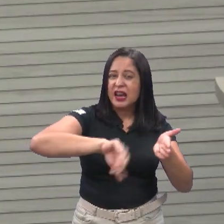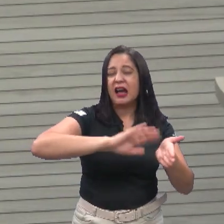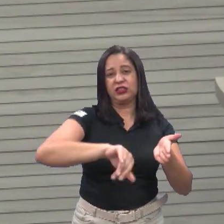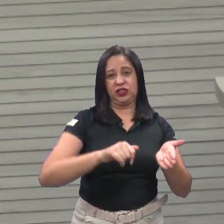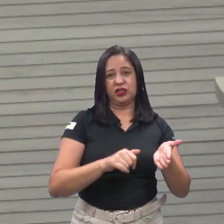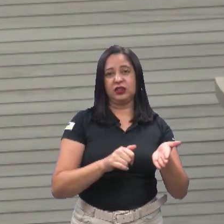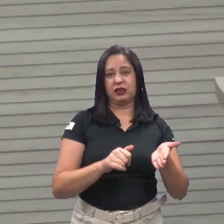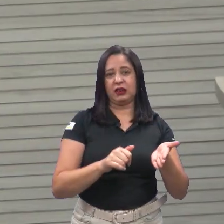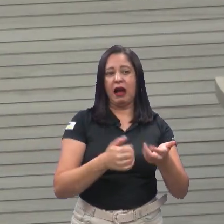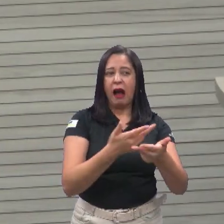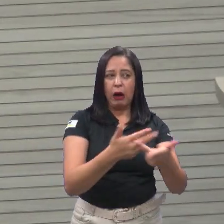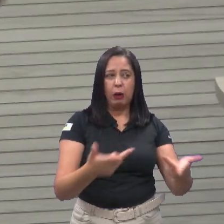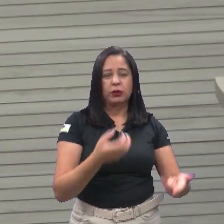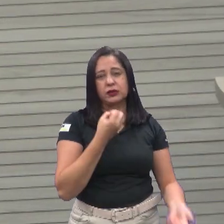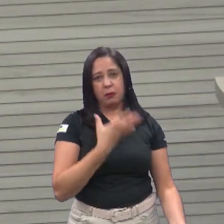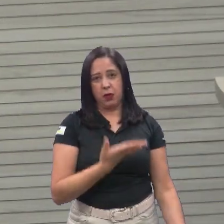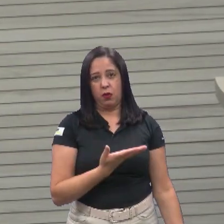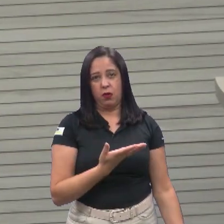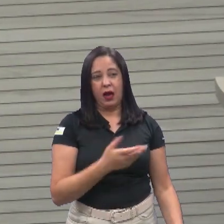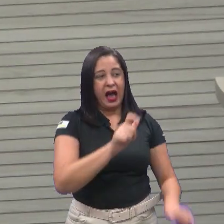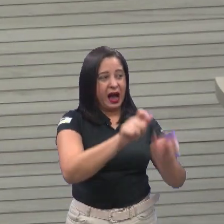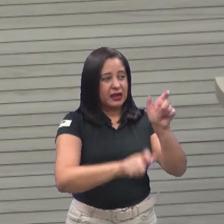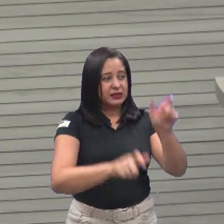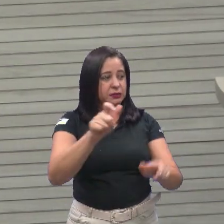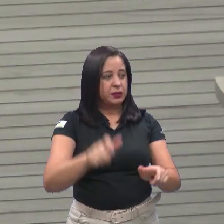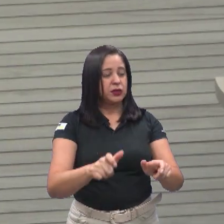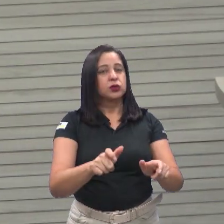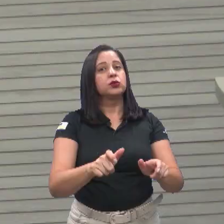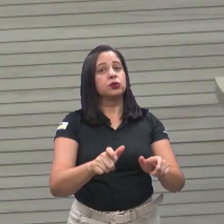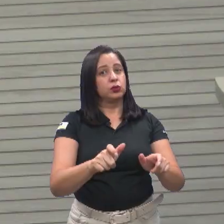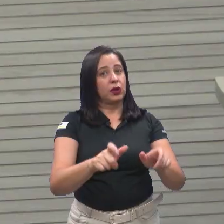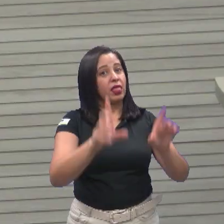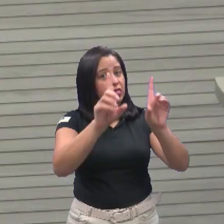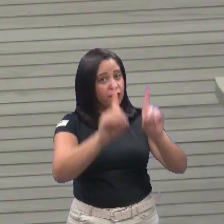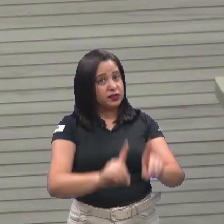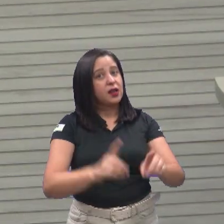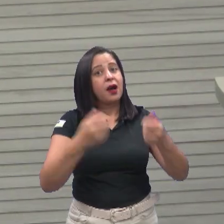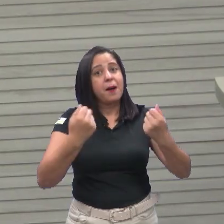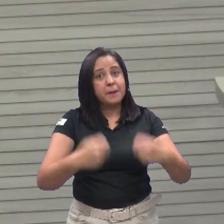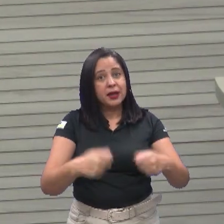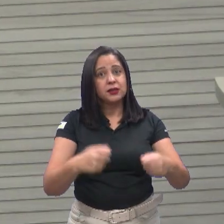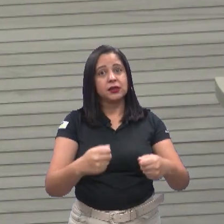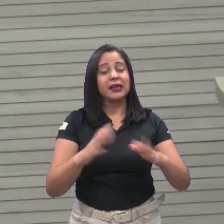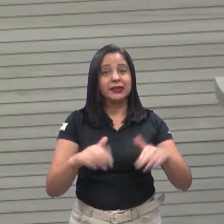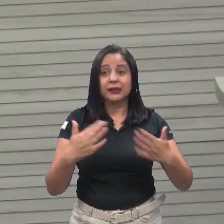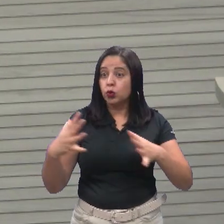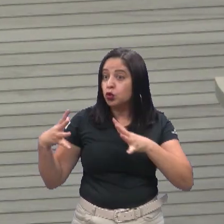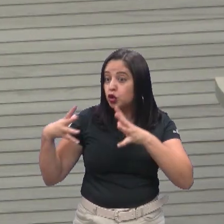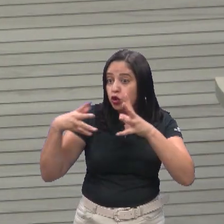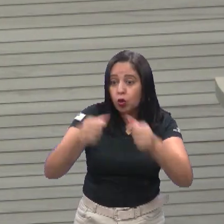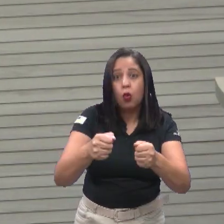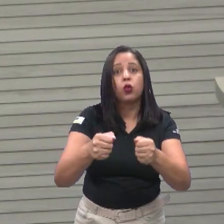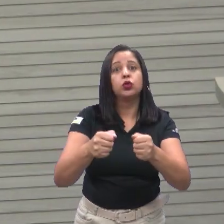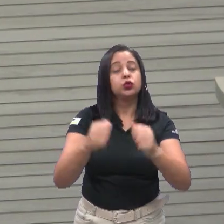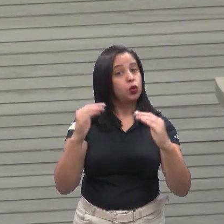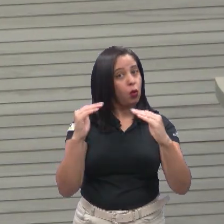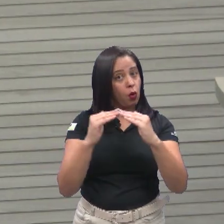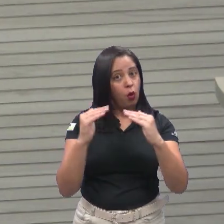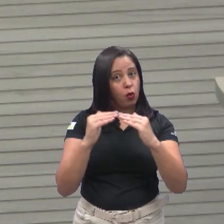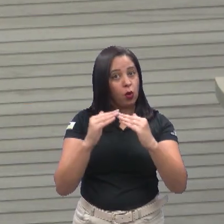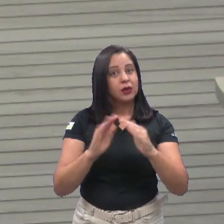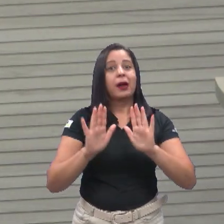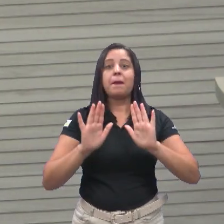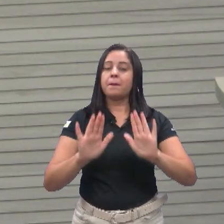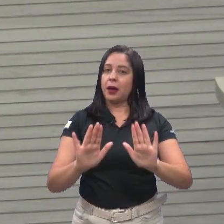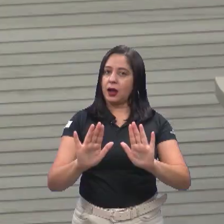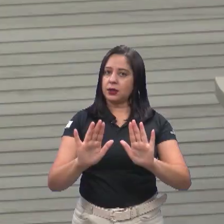precisam, das pessoas que têm as maiores dificuldades e que tanto precisam. Então, todos aqui são favoráveis. O que nós